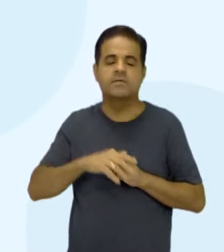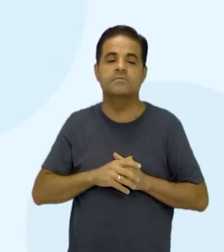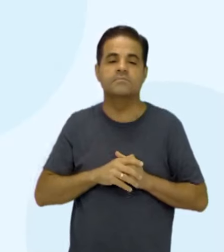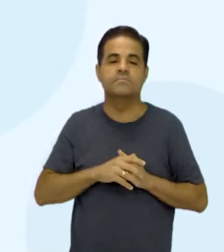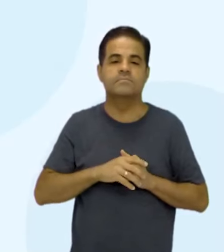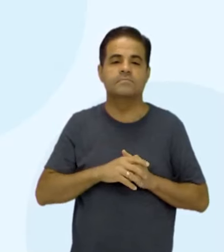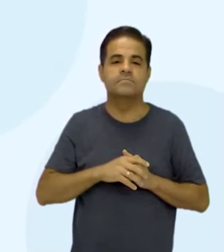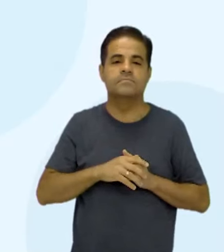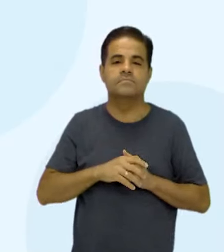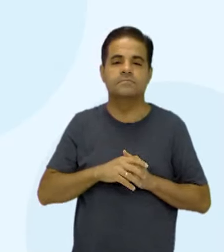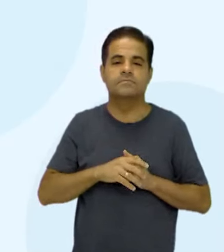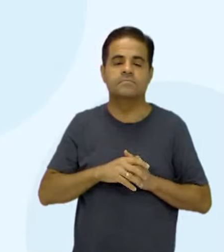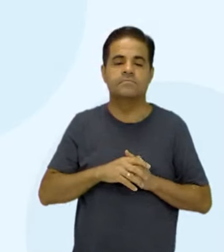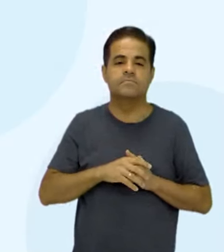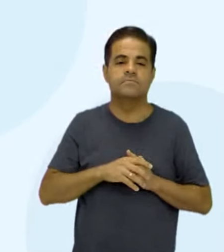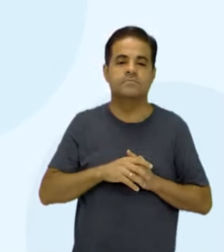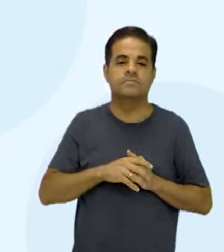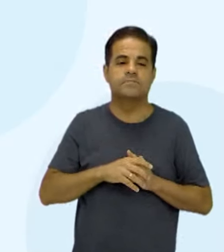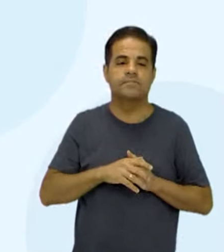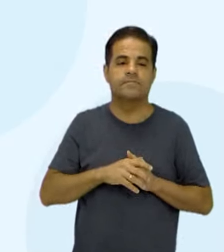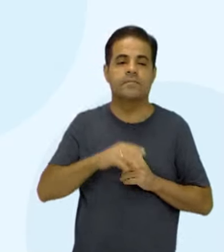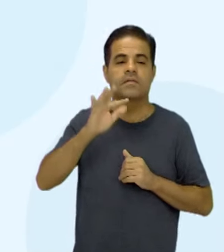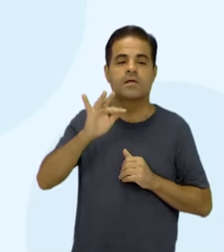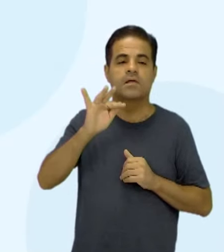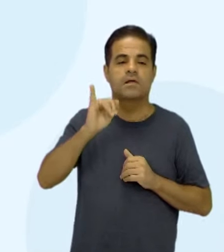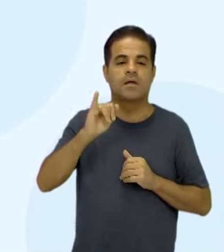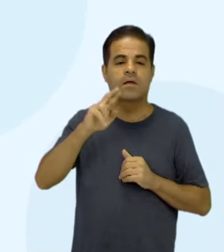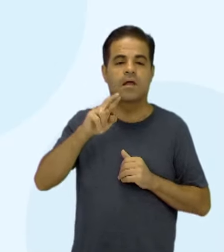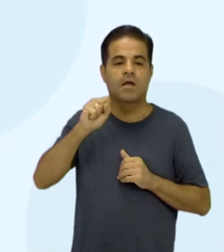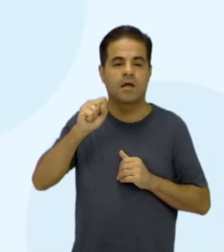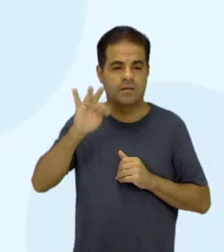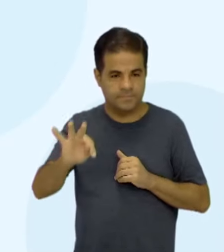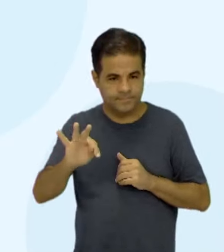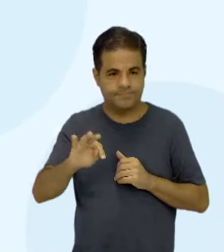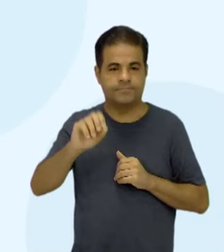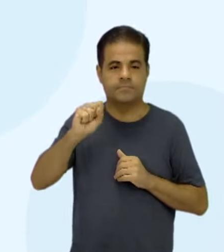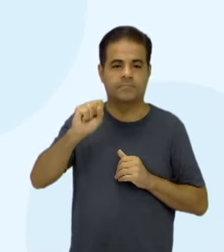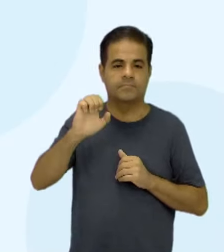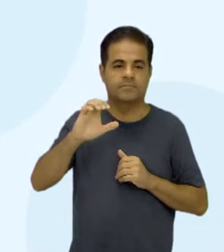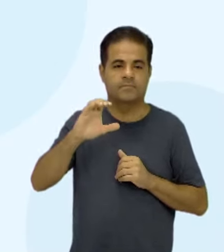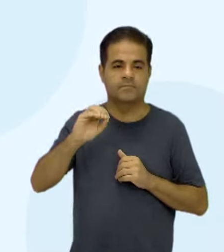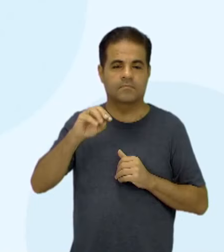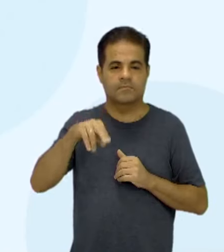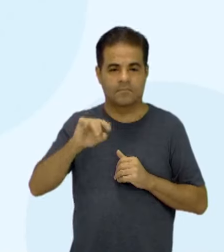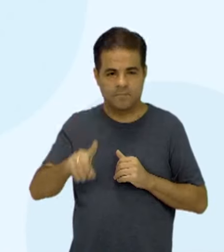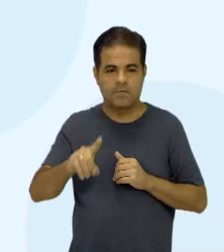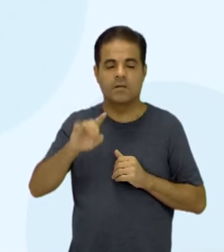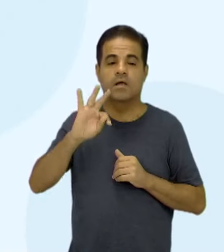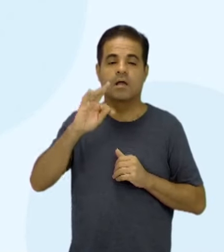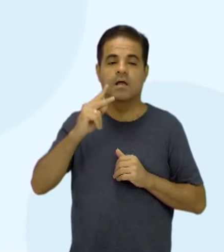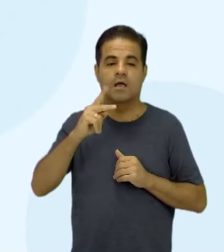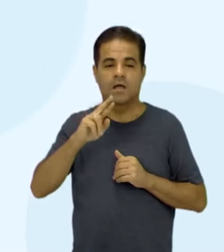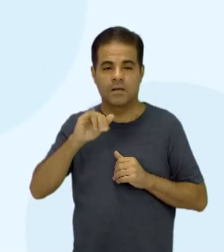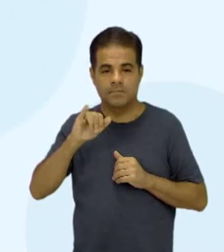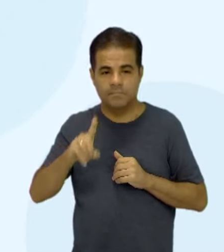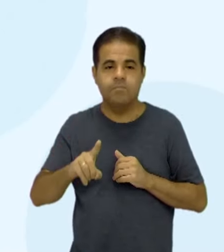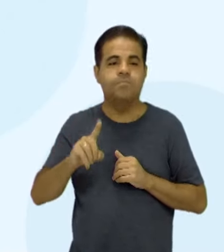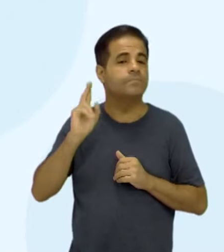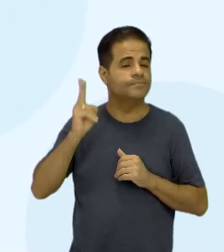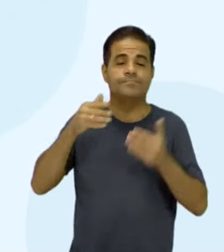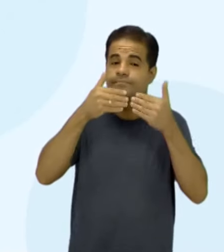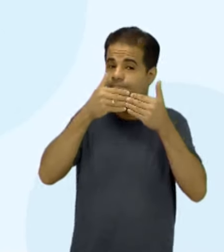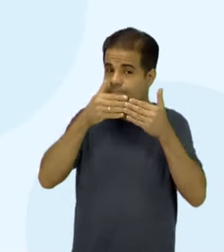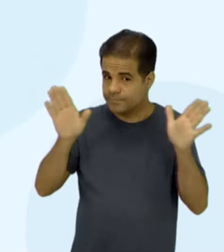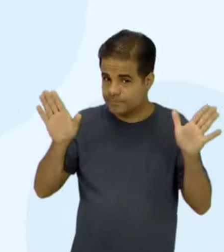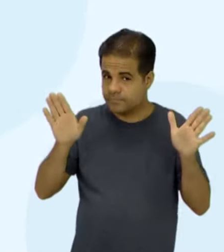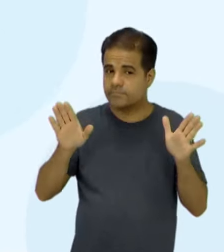verbal first section food abreviação vai ser sempre